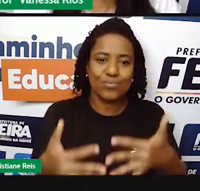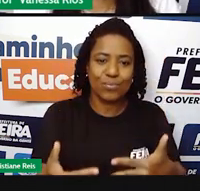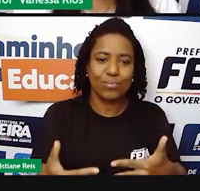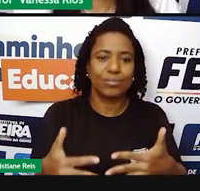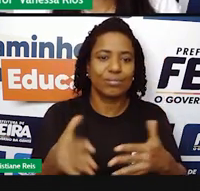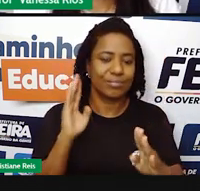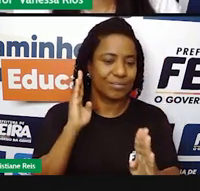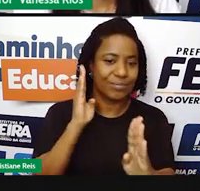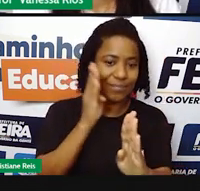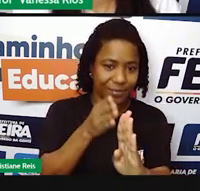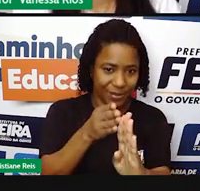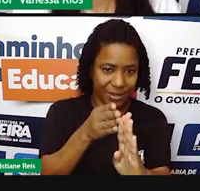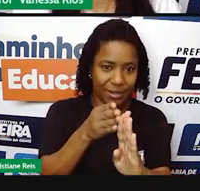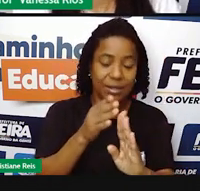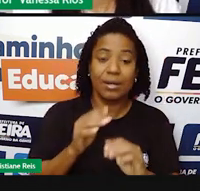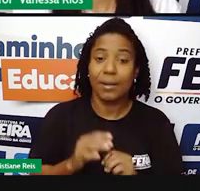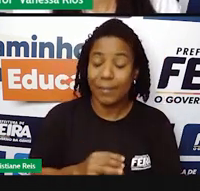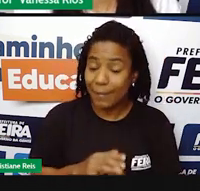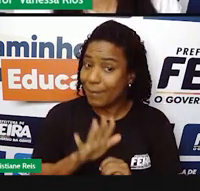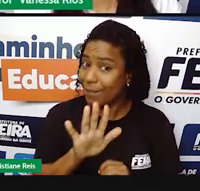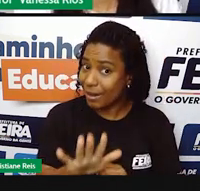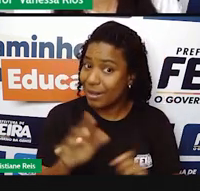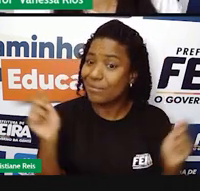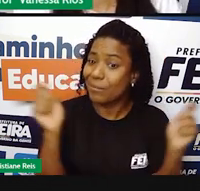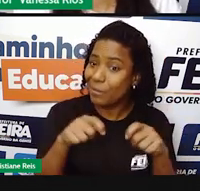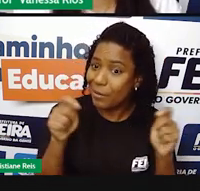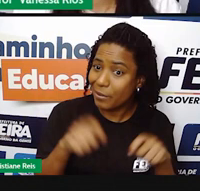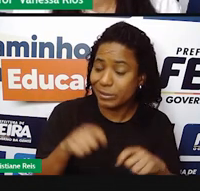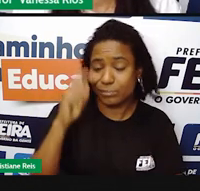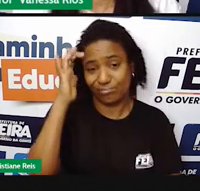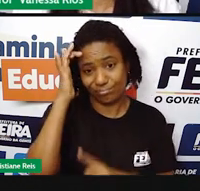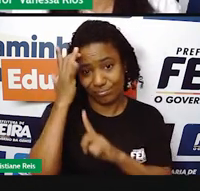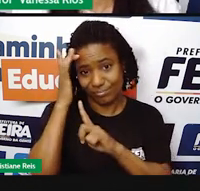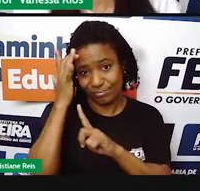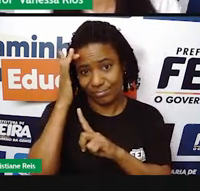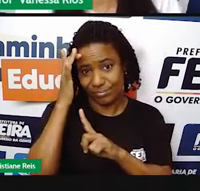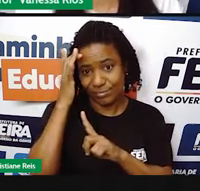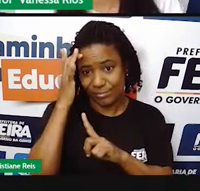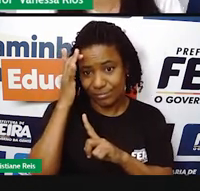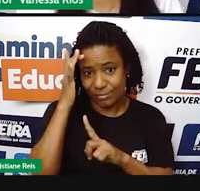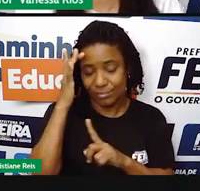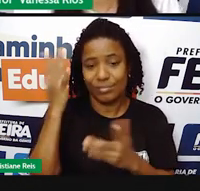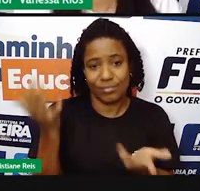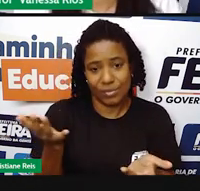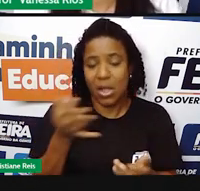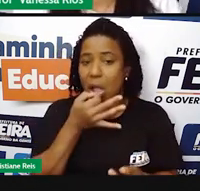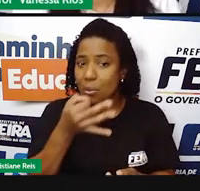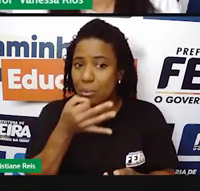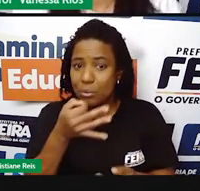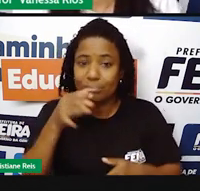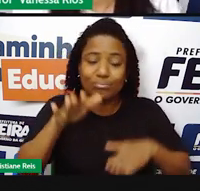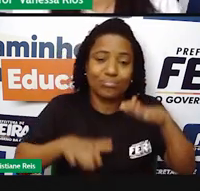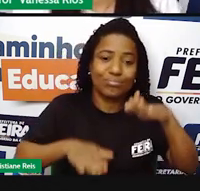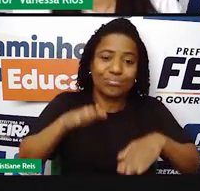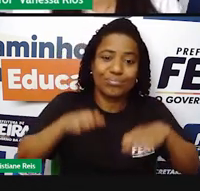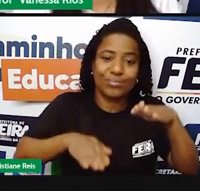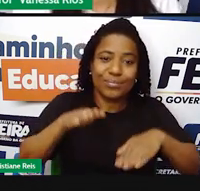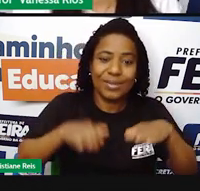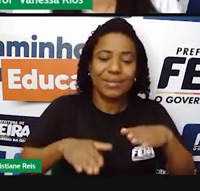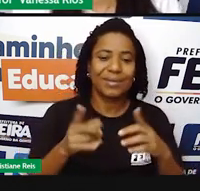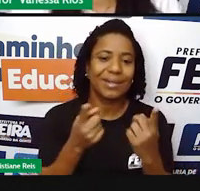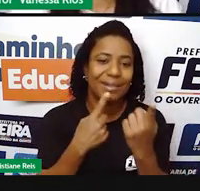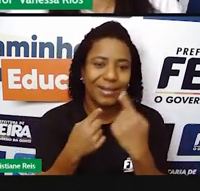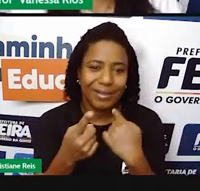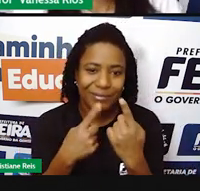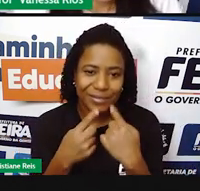sem emissão de opinião, mas também podem aparecer trechos, principalmente por conter entrevistas, por ter dentro do